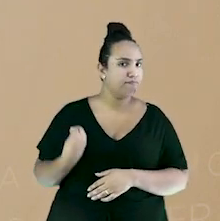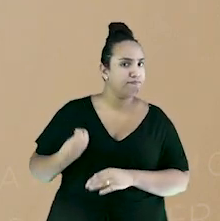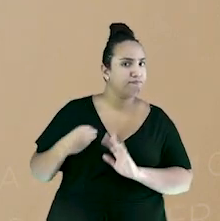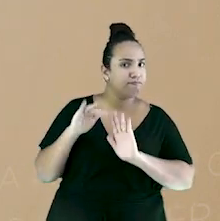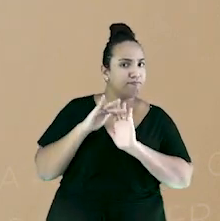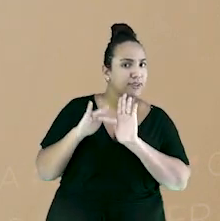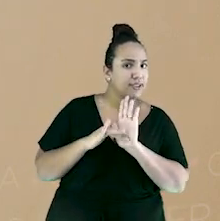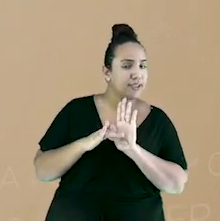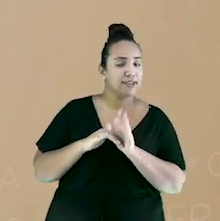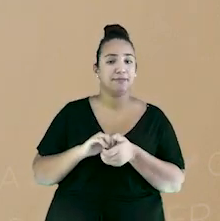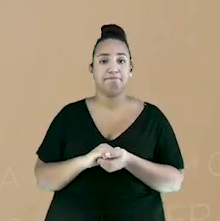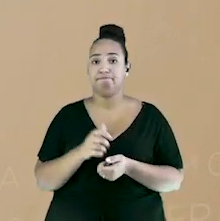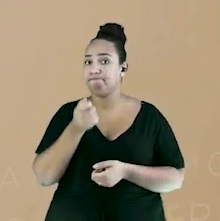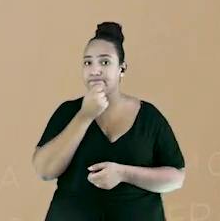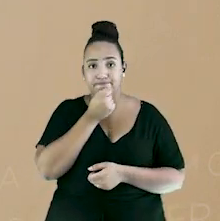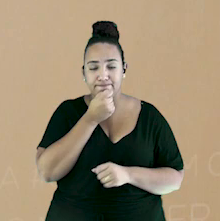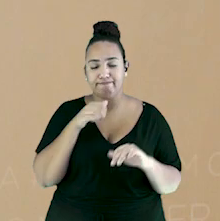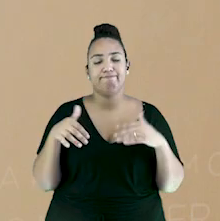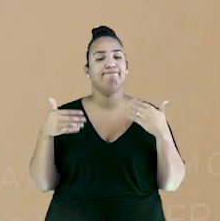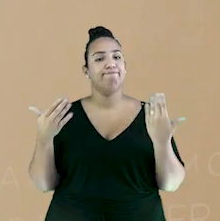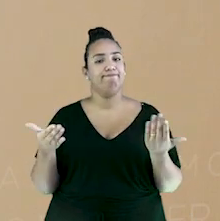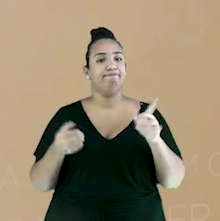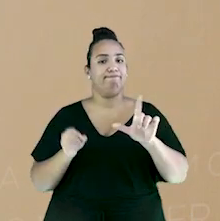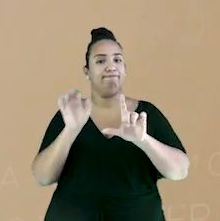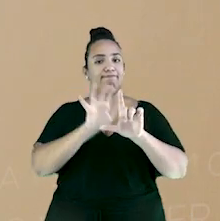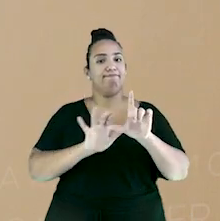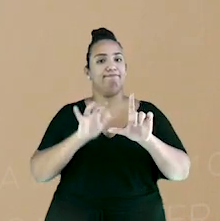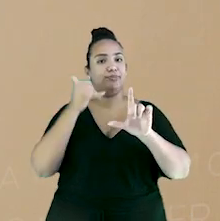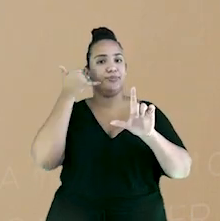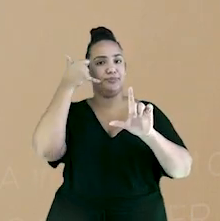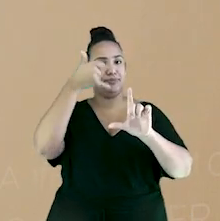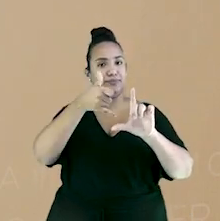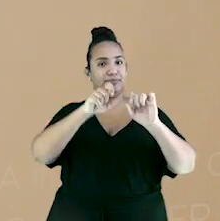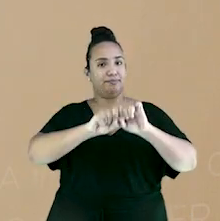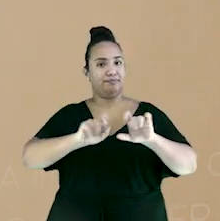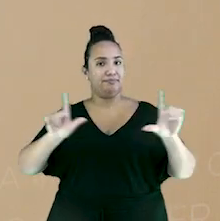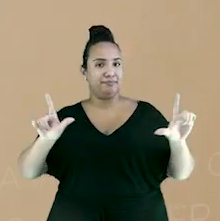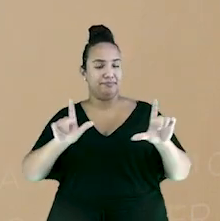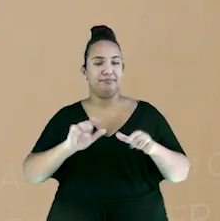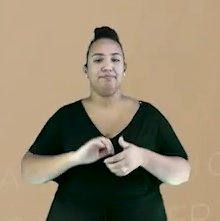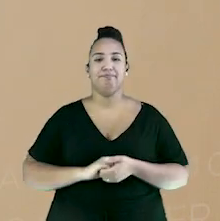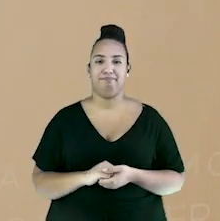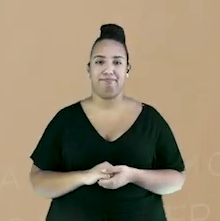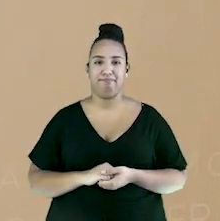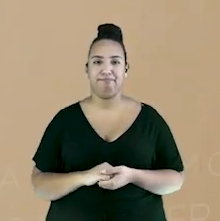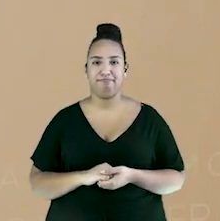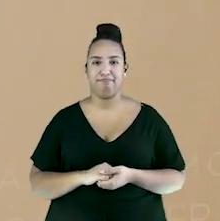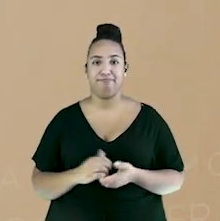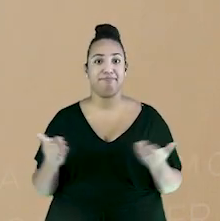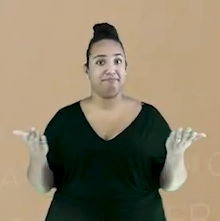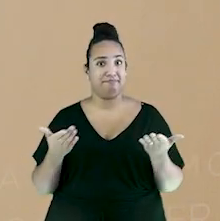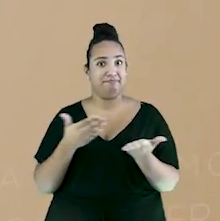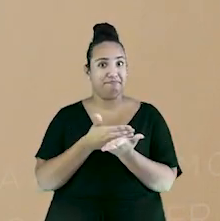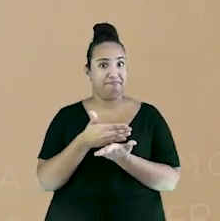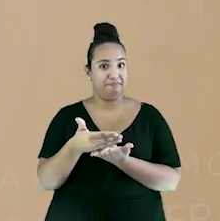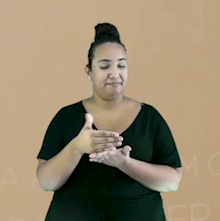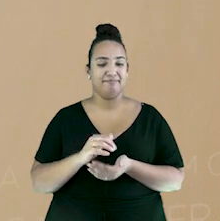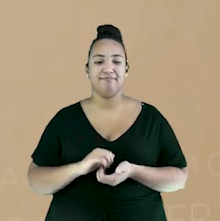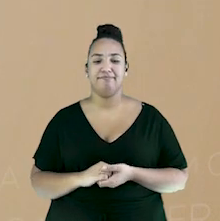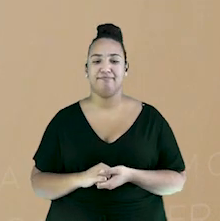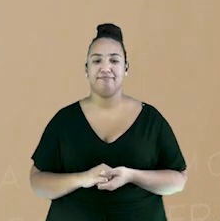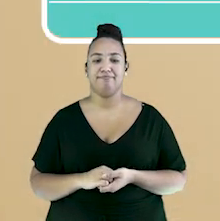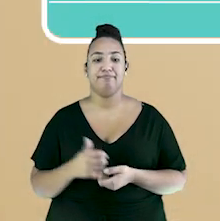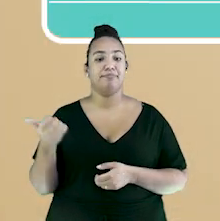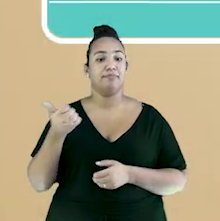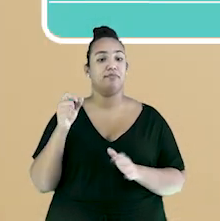presenças na aula de hoje? Se ainda não marcaram, é só apontar o celular para o QR Code que aparece aí na tela de vocês. Agora sim, vamos